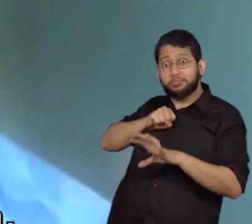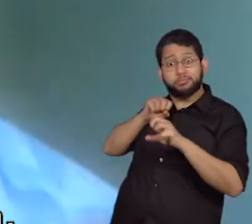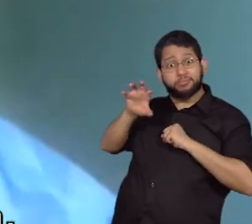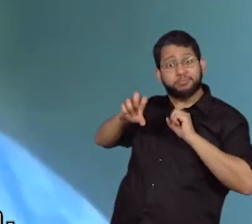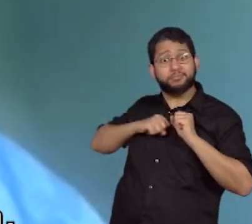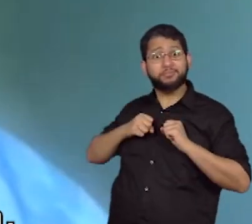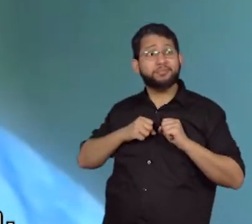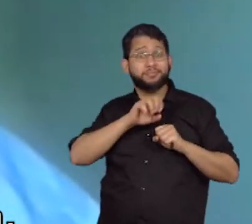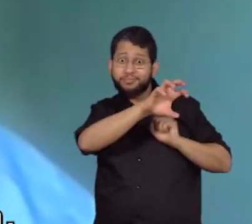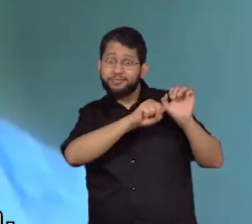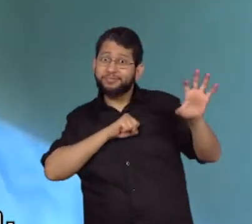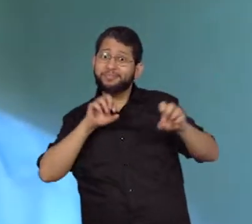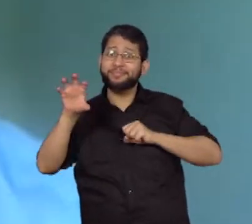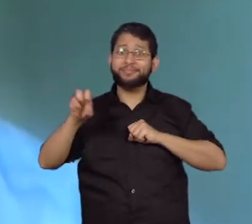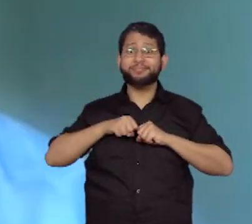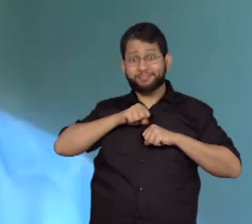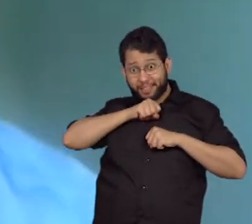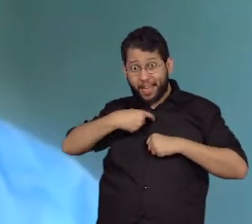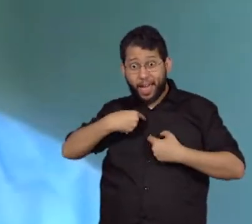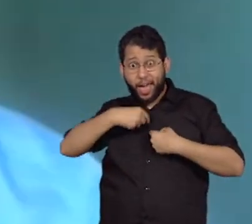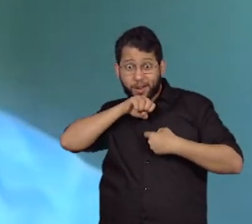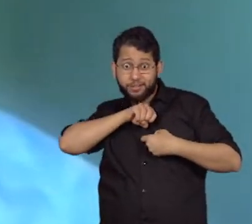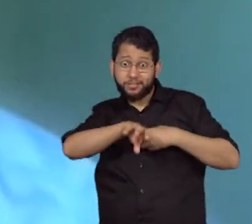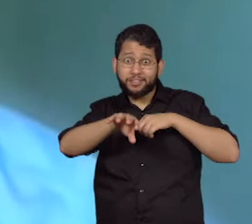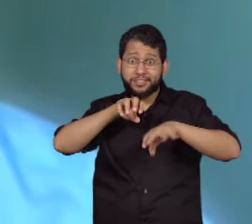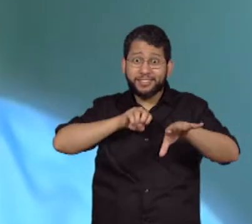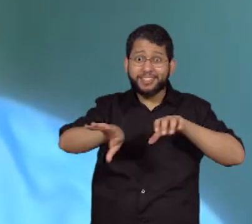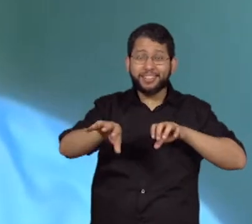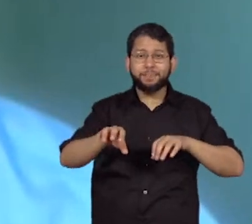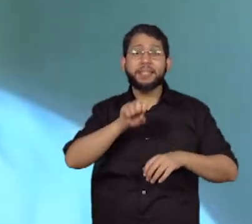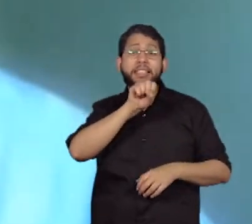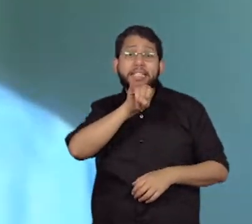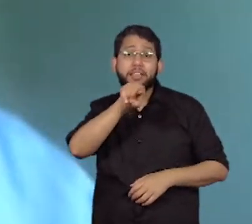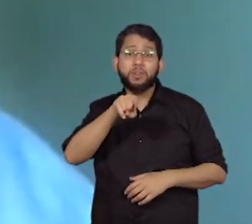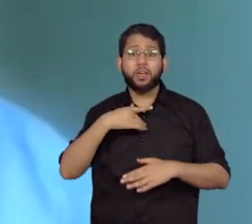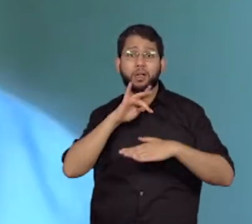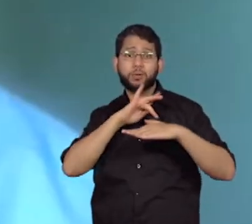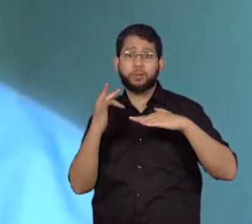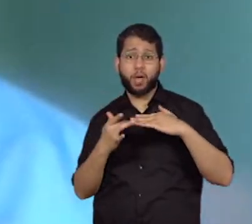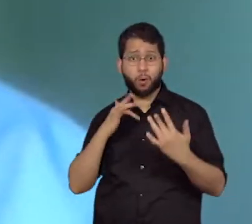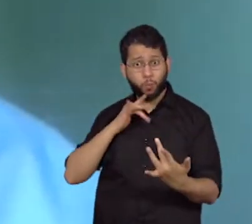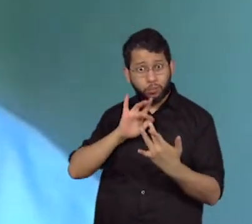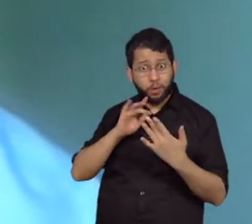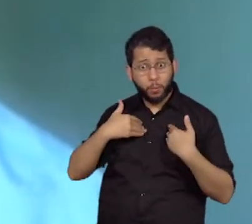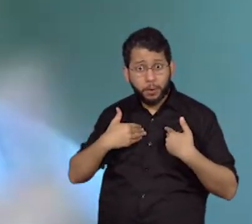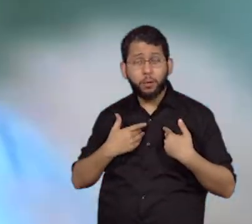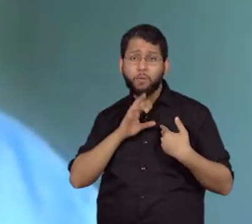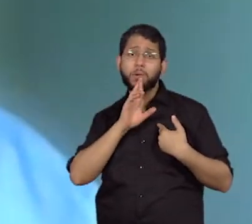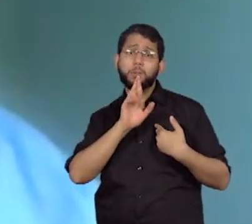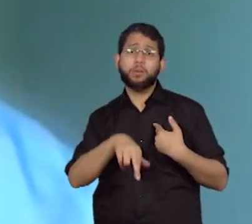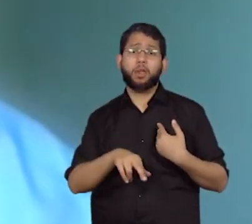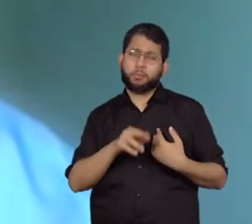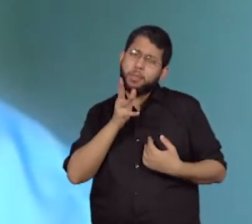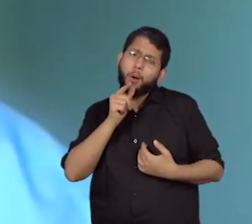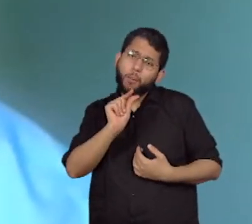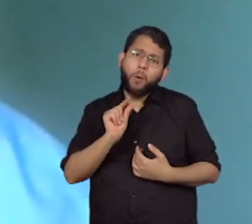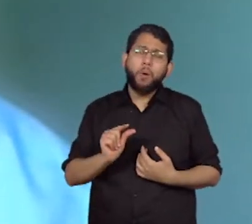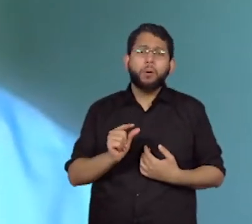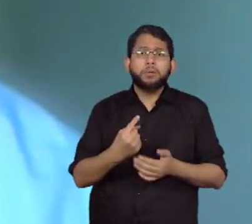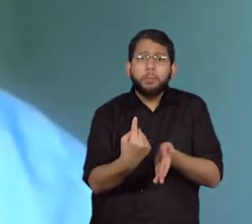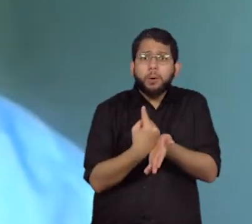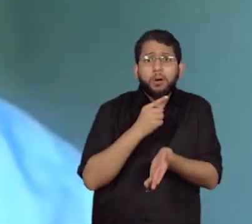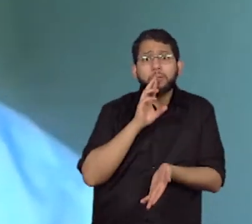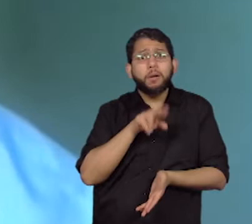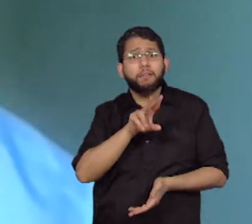assim, se você me mandar uma mensagem, eu vou te responder na rede social. Pode demorar um pouco, mas eu vou responder, alguma resposta você vai